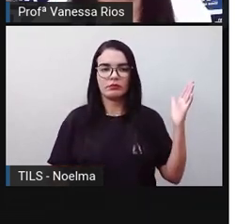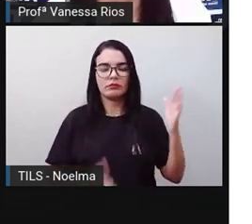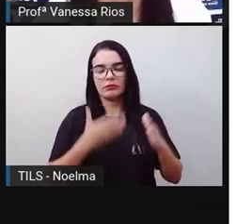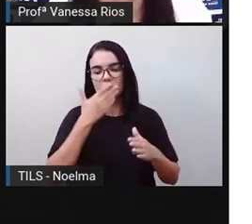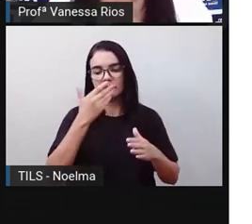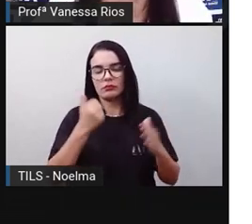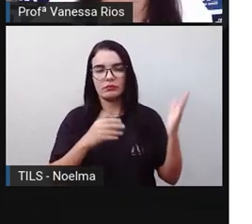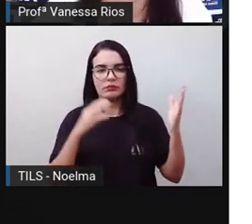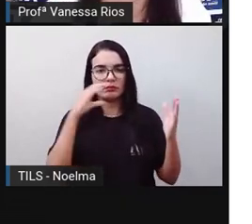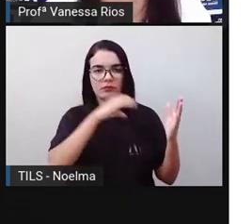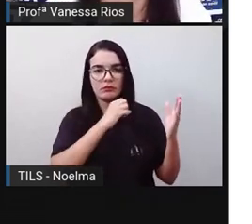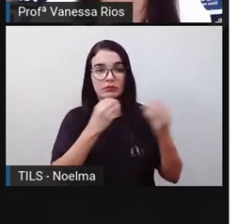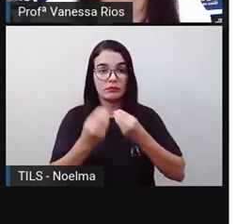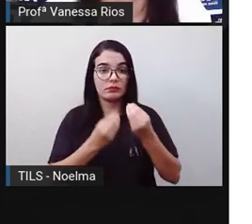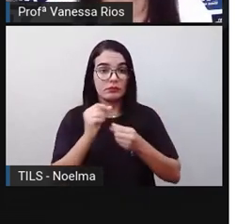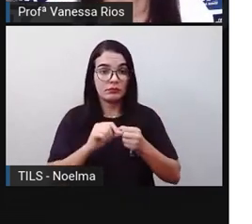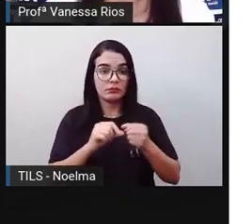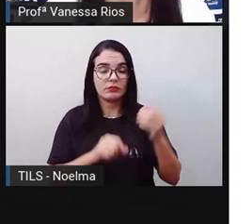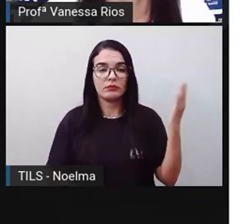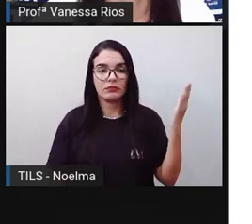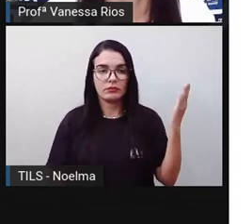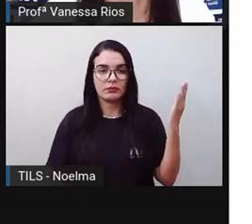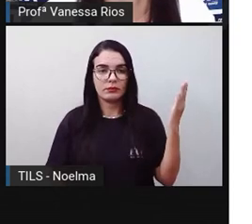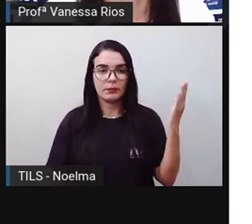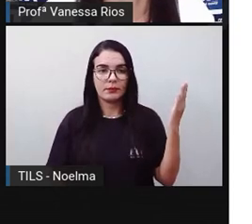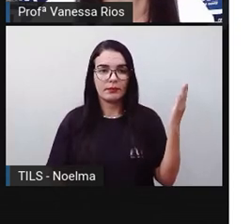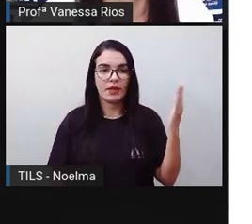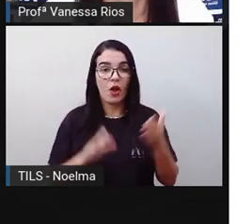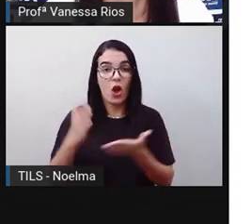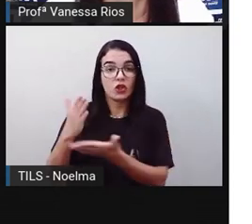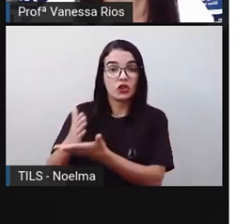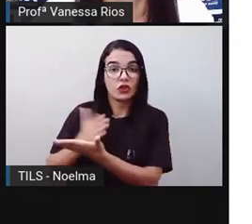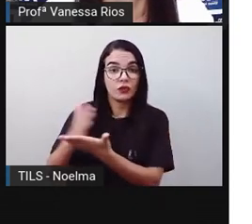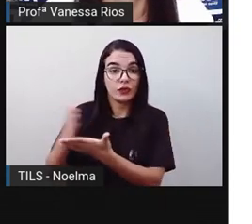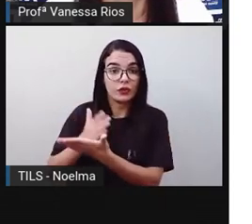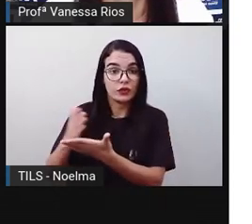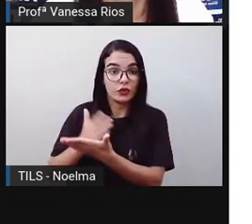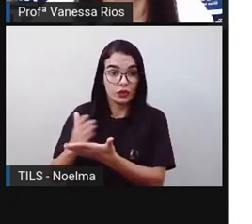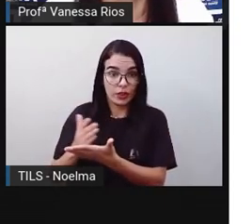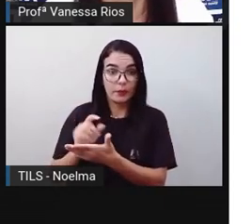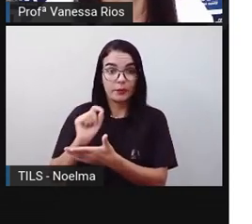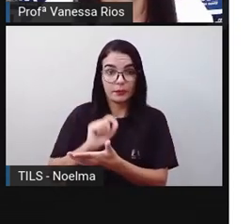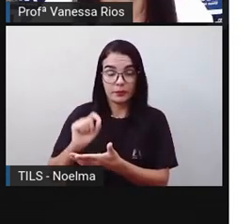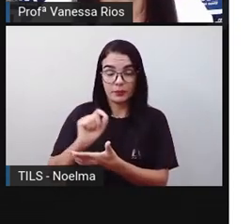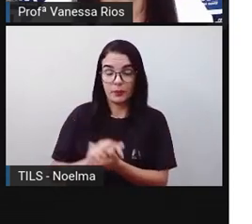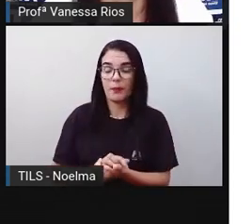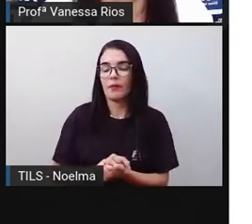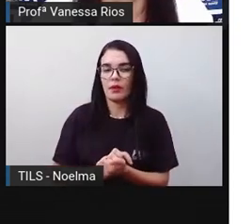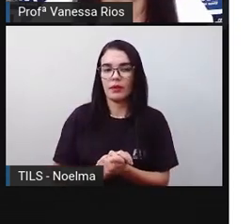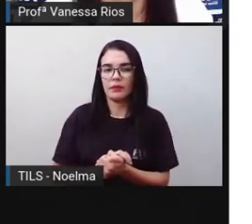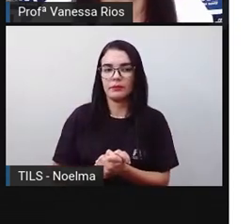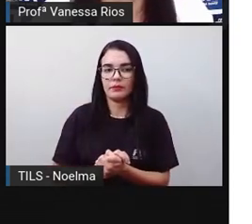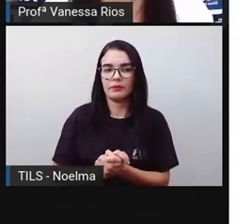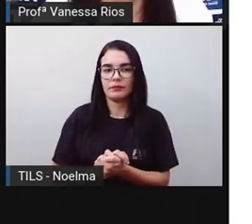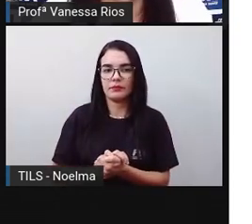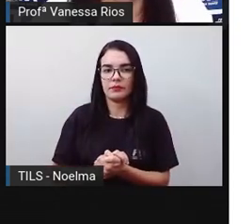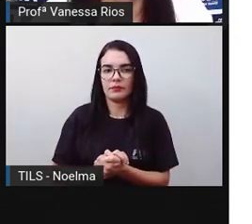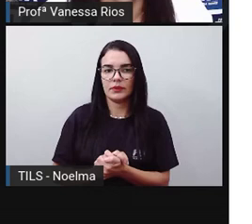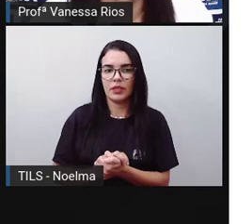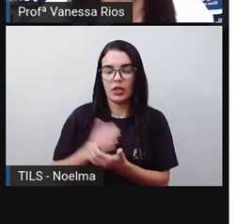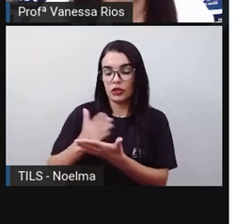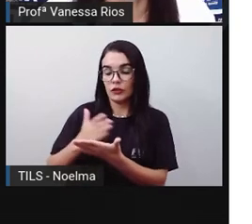mais rápido. Como é que a gente faz? Vou dividir o valor do número, né, correspondente ao 100% por